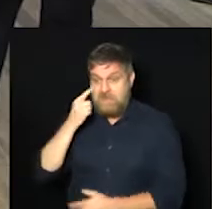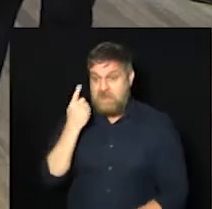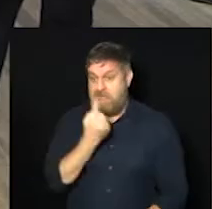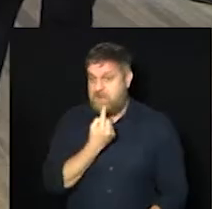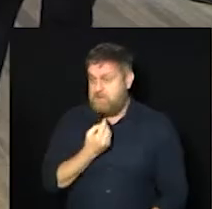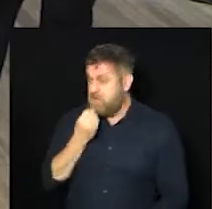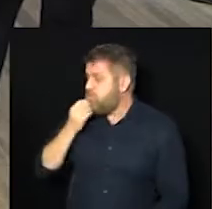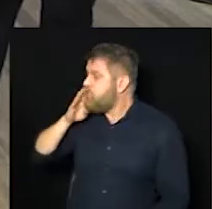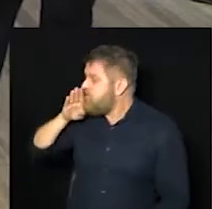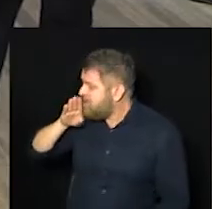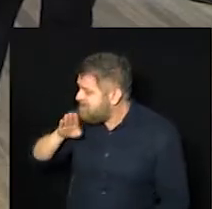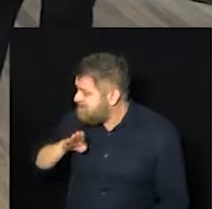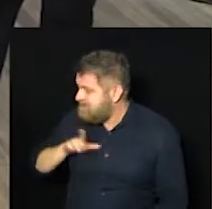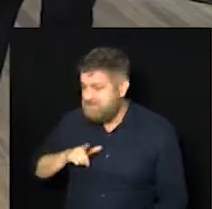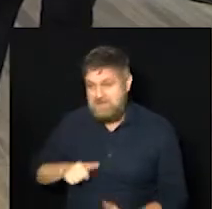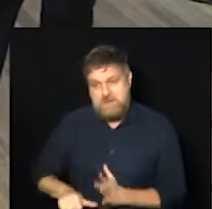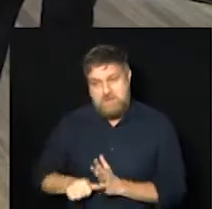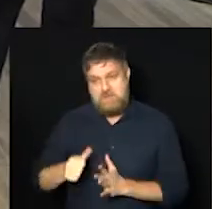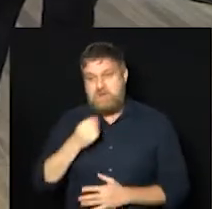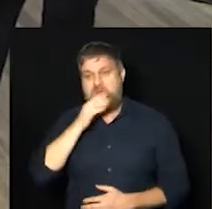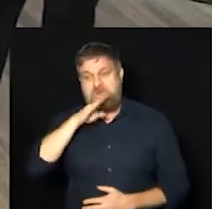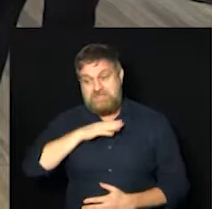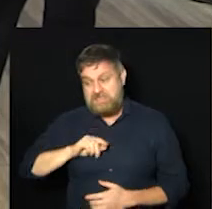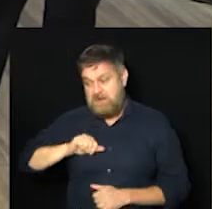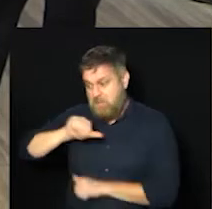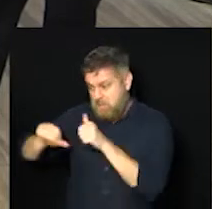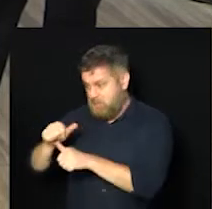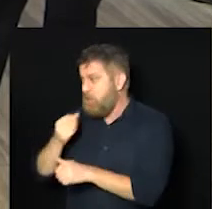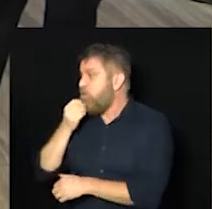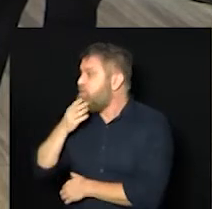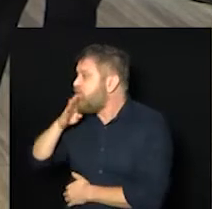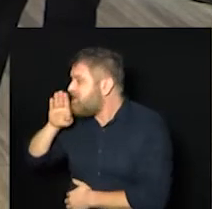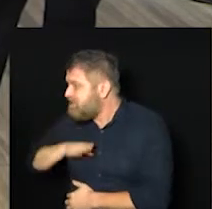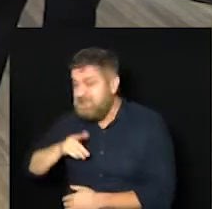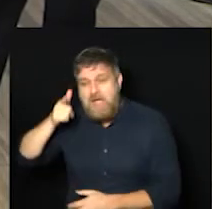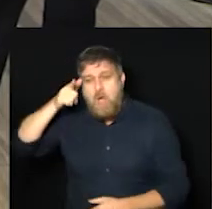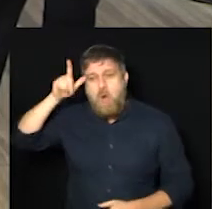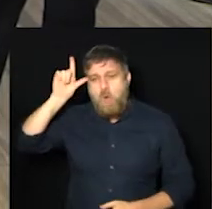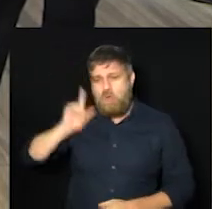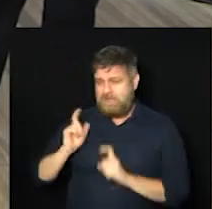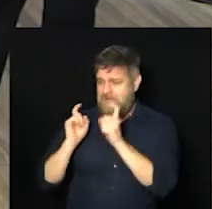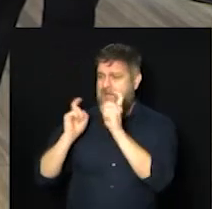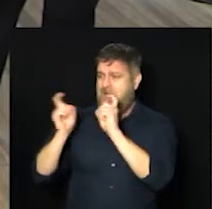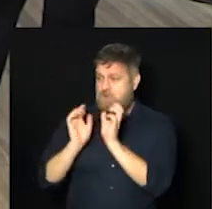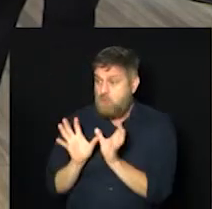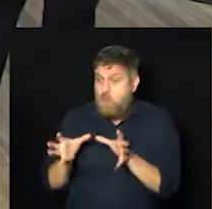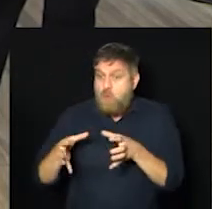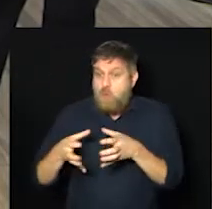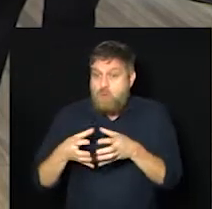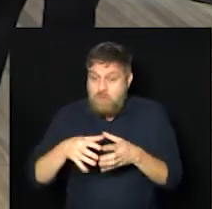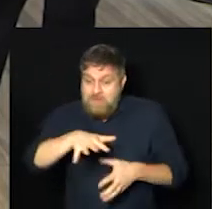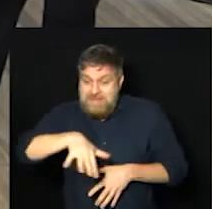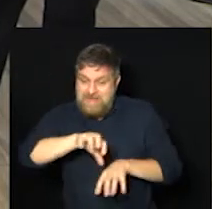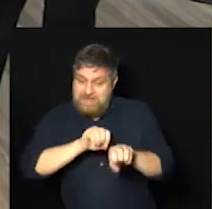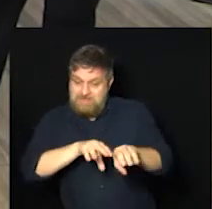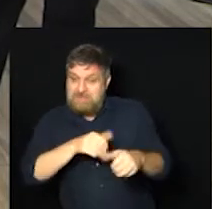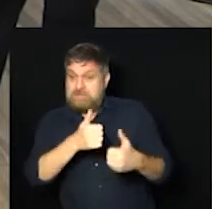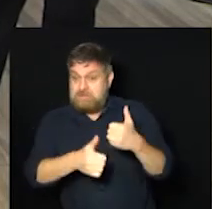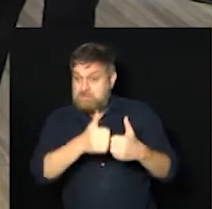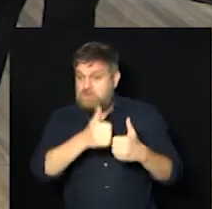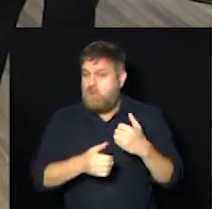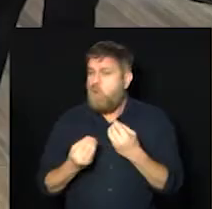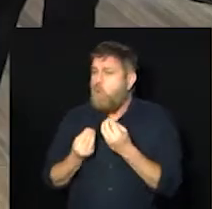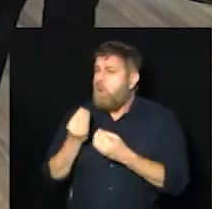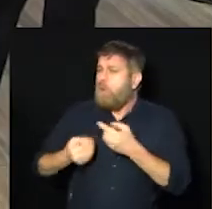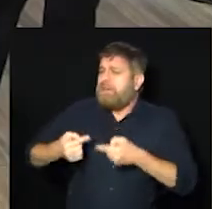boa tarde agora, né? Primeiro bom dia, agora boa tarde. Ontem nós tivemos a reunião da Comissão de Educação e Esporte, como foram